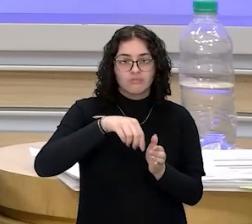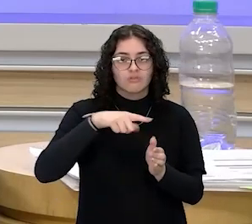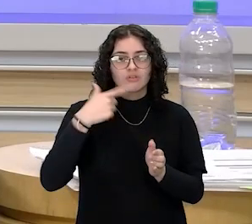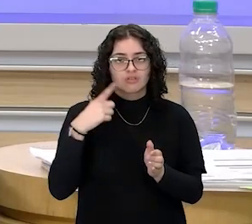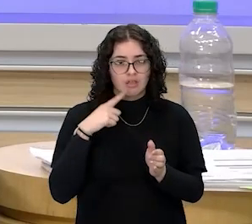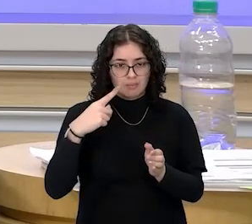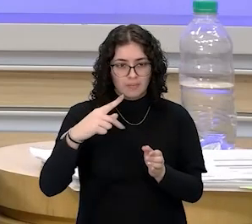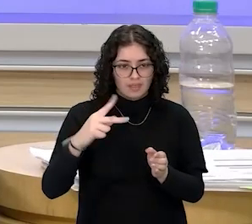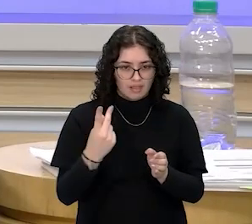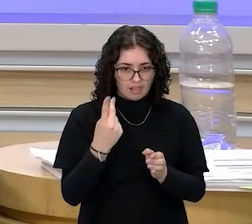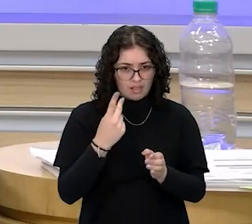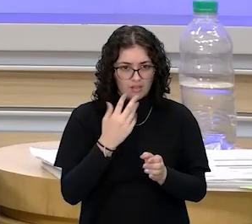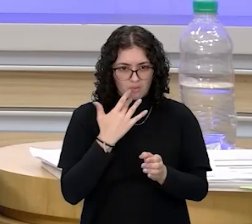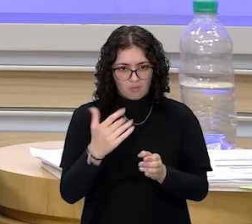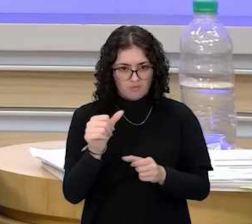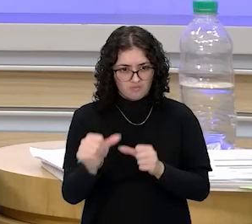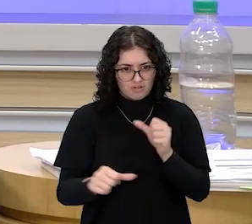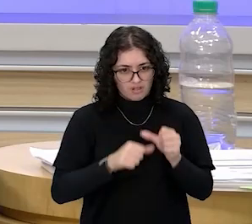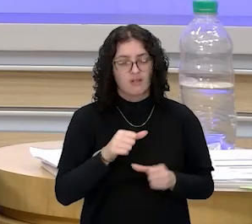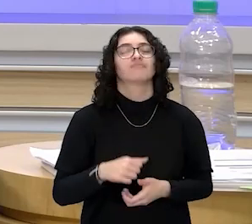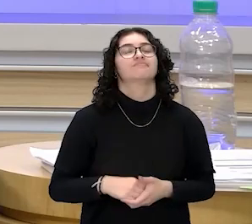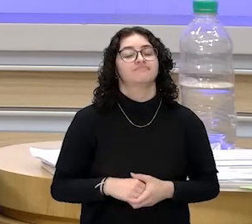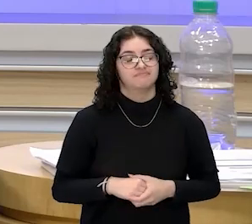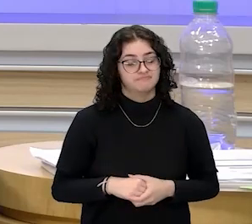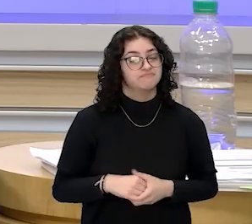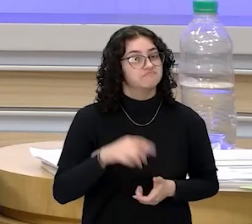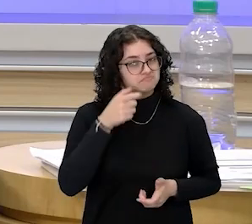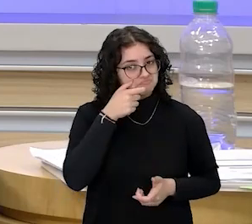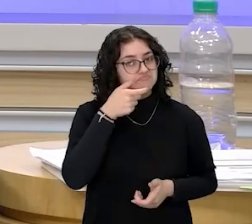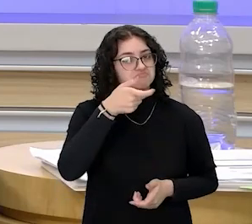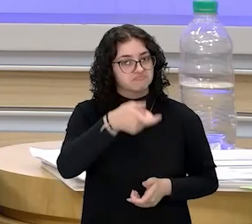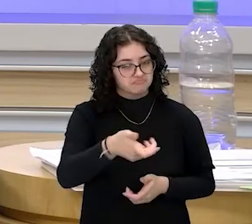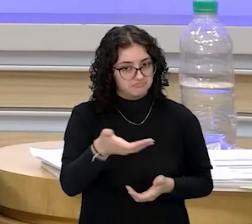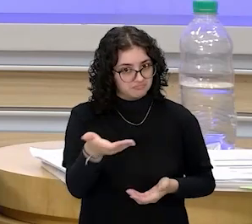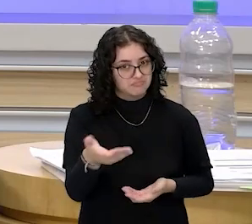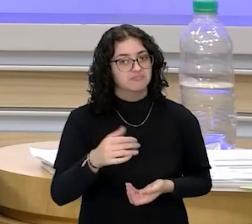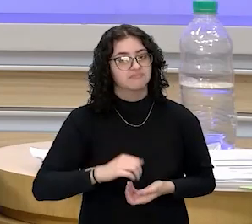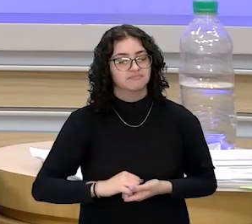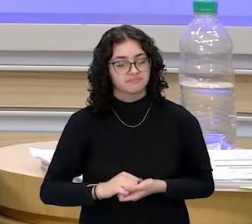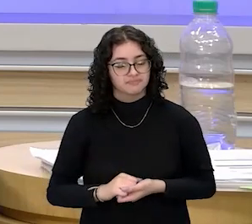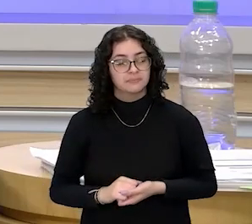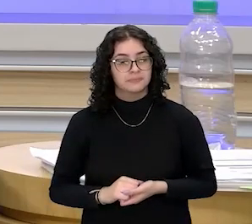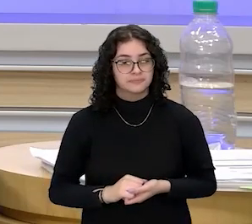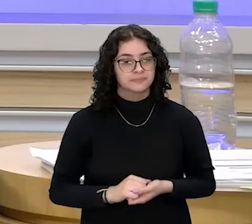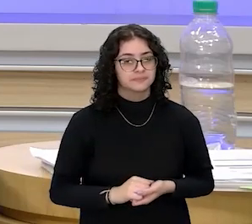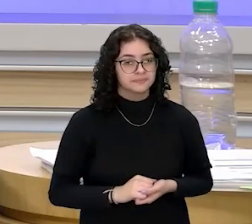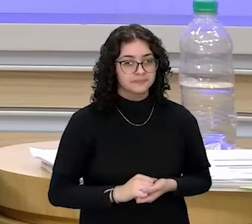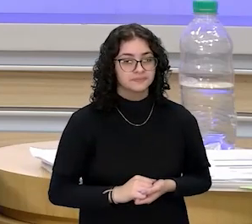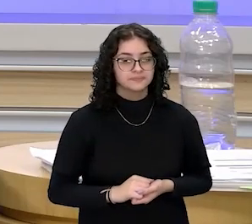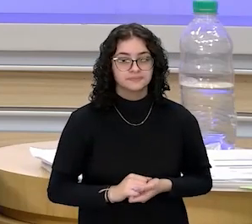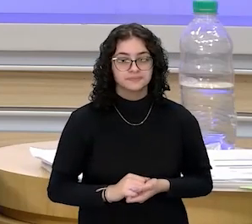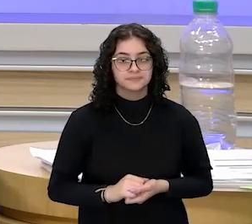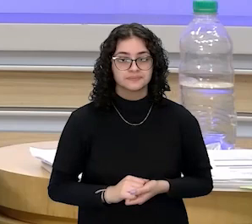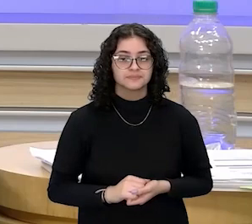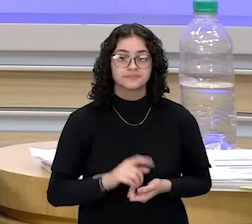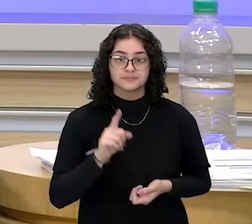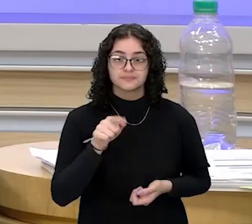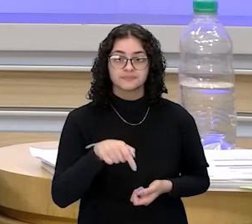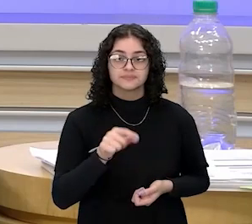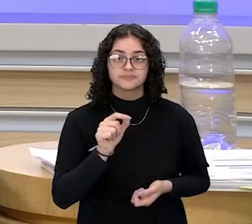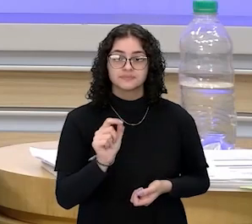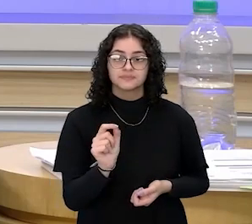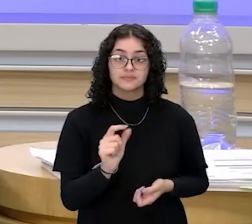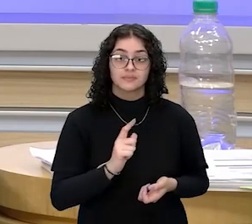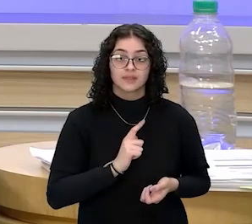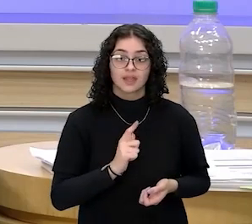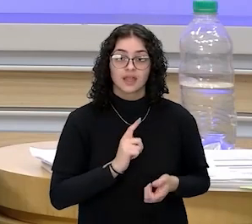uma inflorescência de cor diferente? Vai. Olha que interessante, tá certo? Então, e essa que a gente vai trazer,